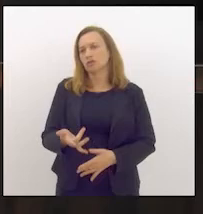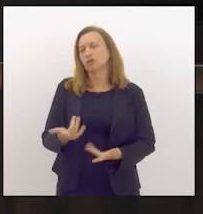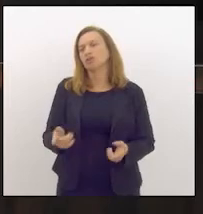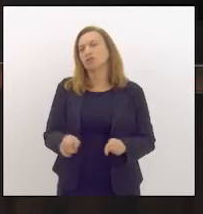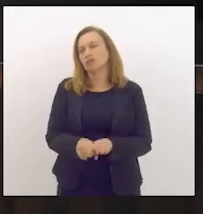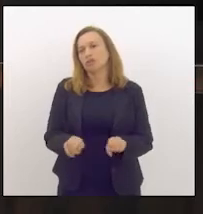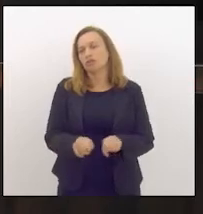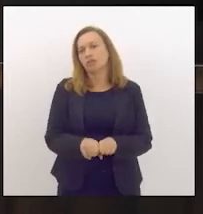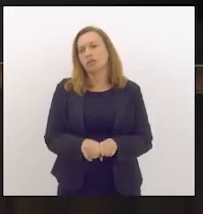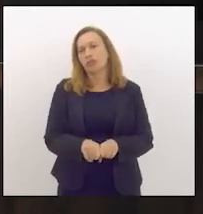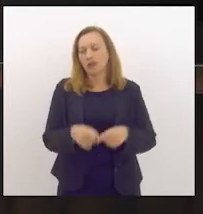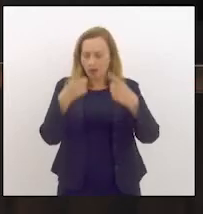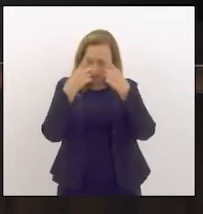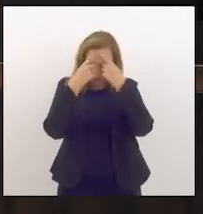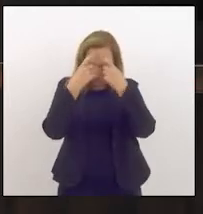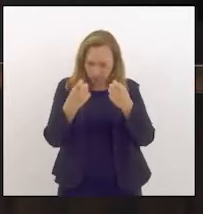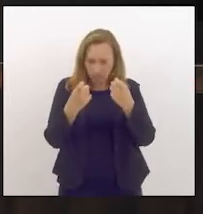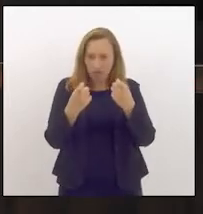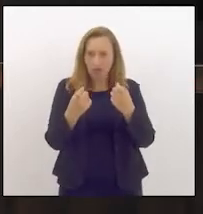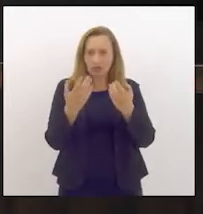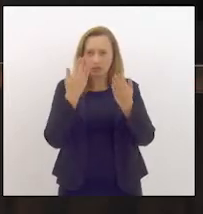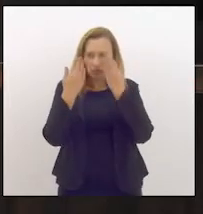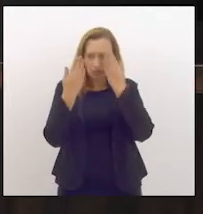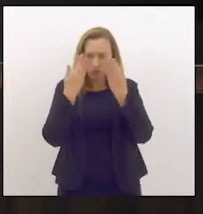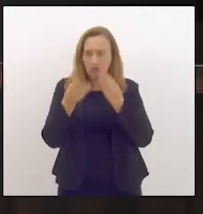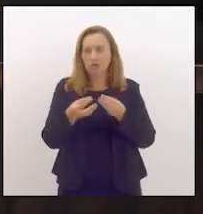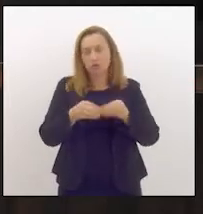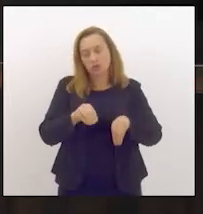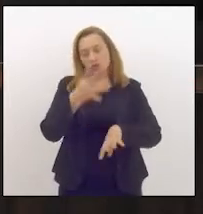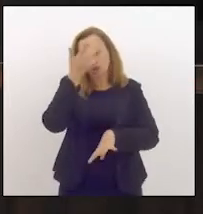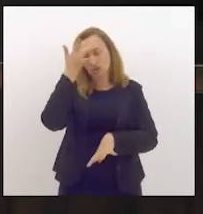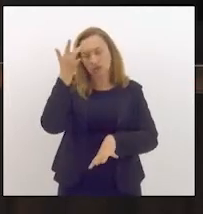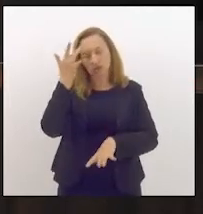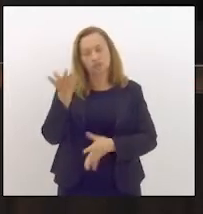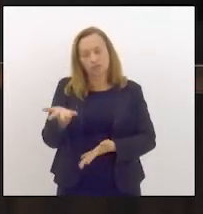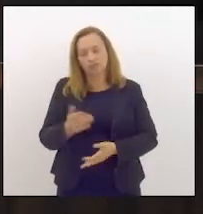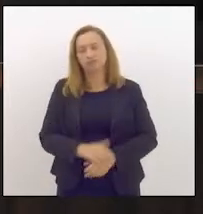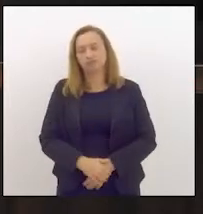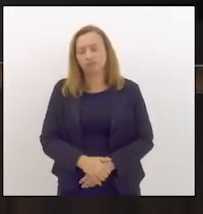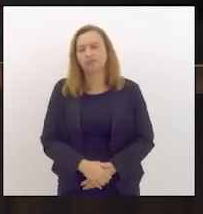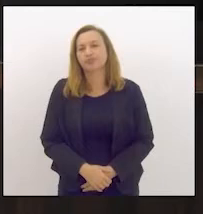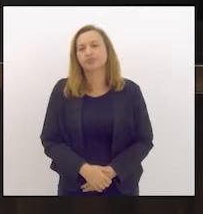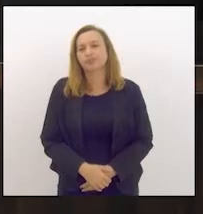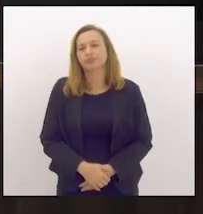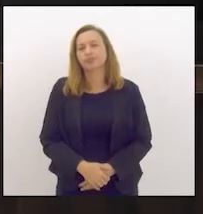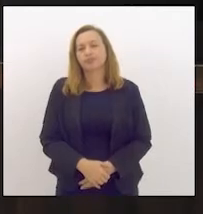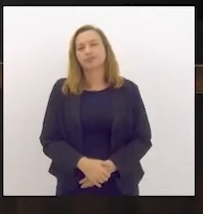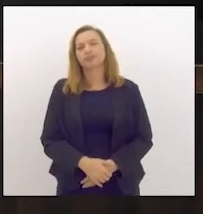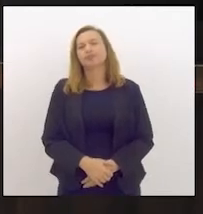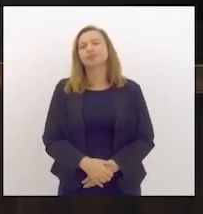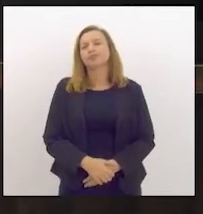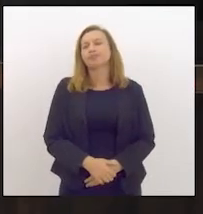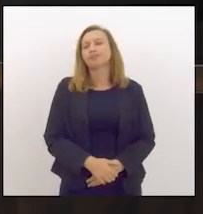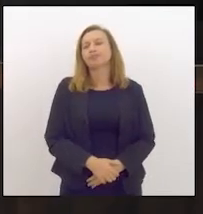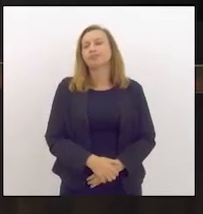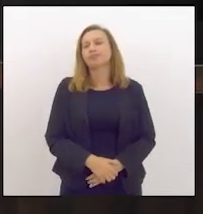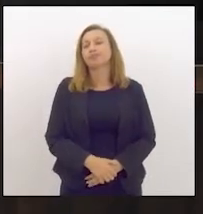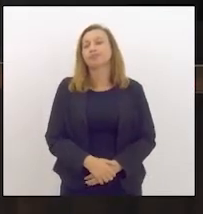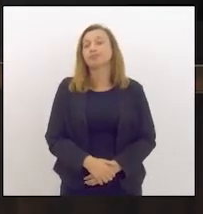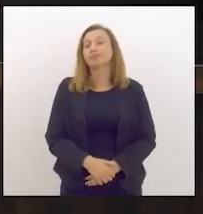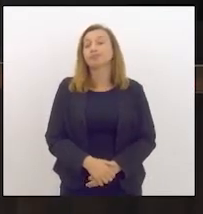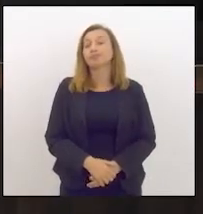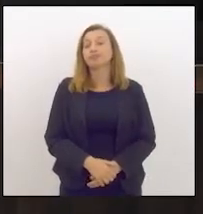a violência psicológica afeta diretamente todo e qualquer indivíduo e pessoa